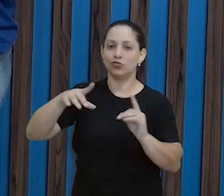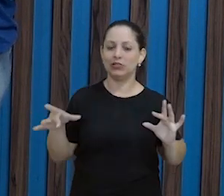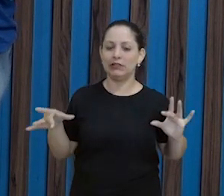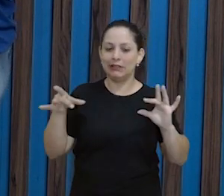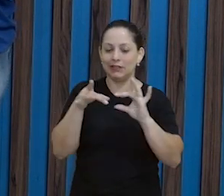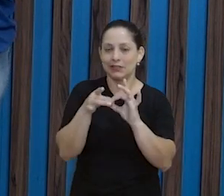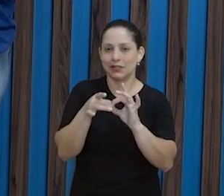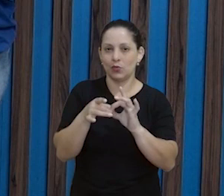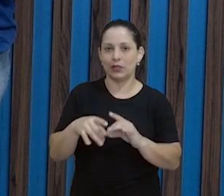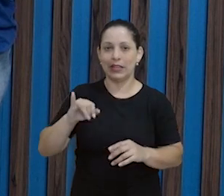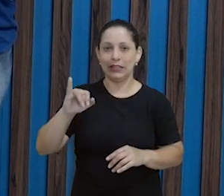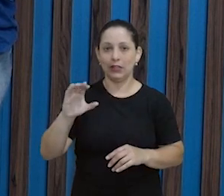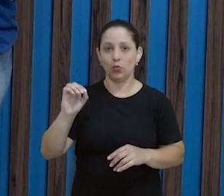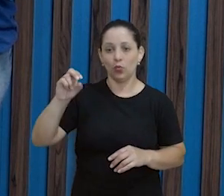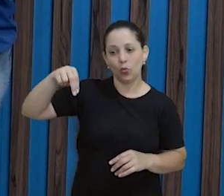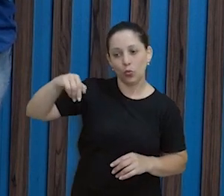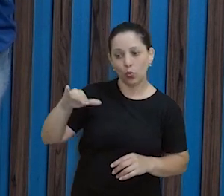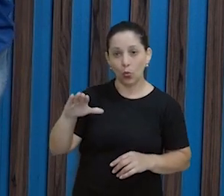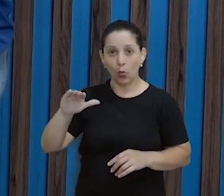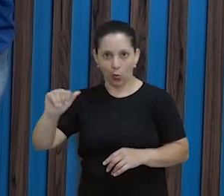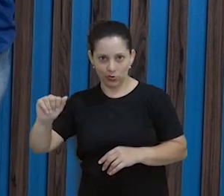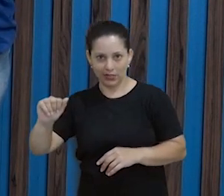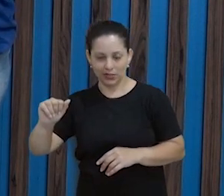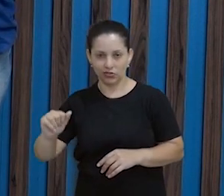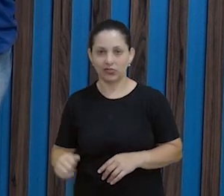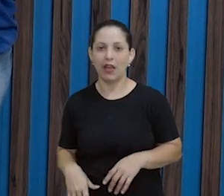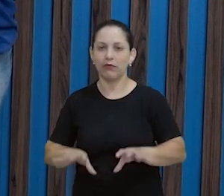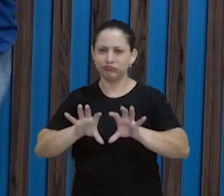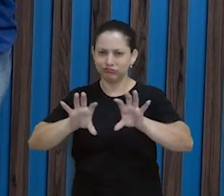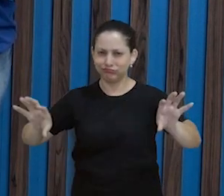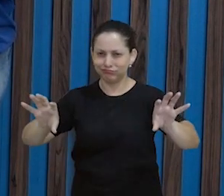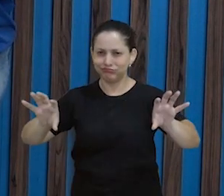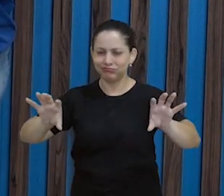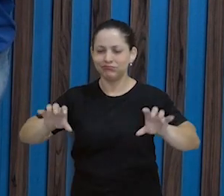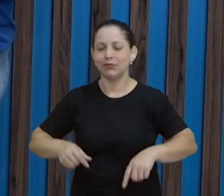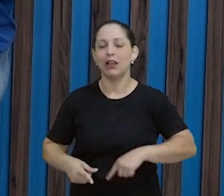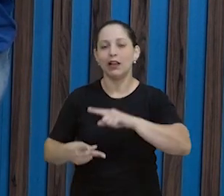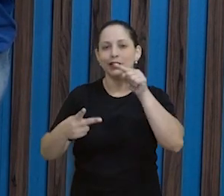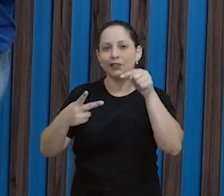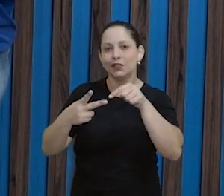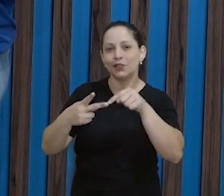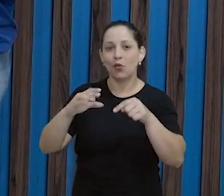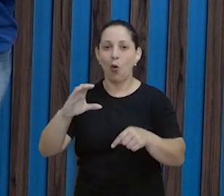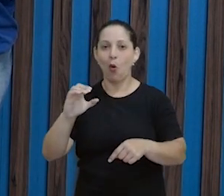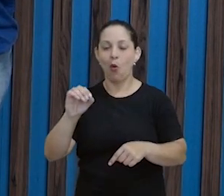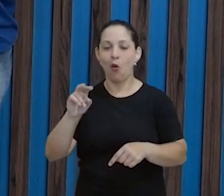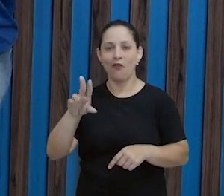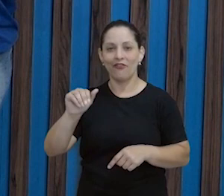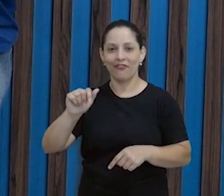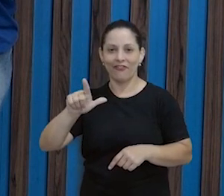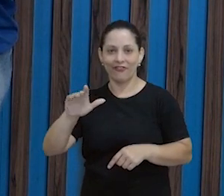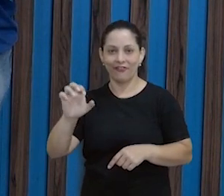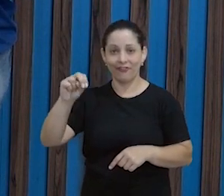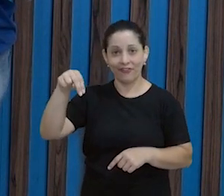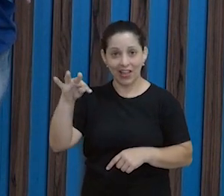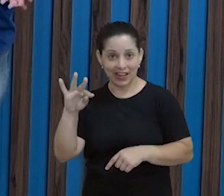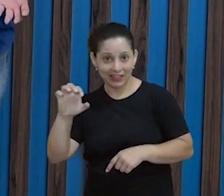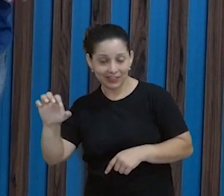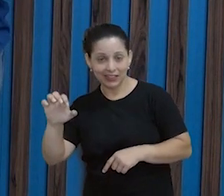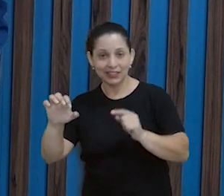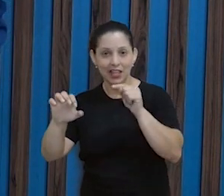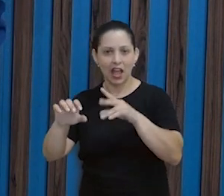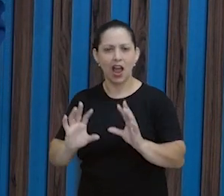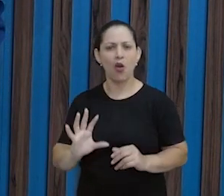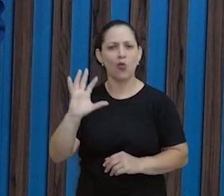Então, ligação iônica, que é aquela entre ametais e metais, né? Ligação covalente, aquela que ocorre geralmente